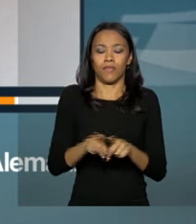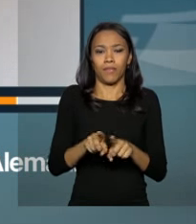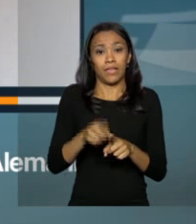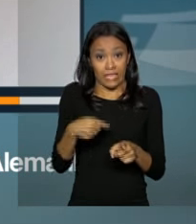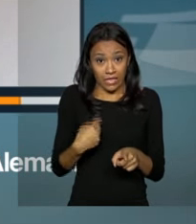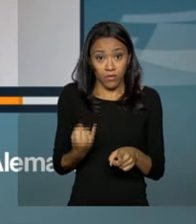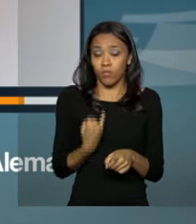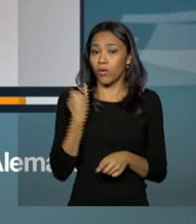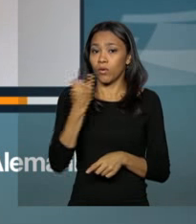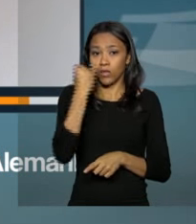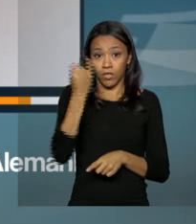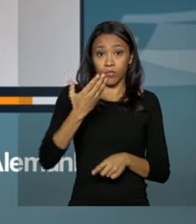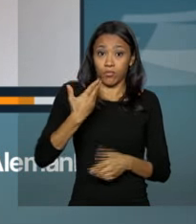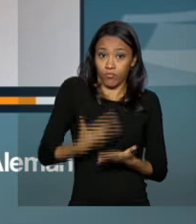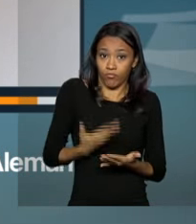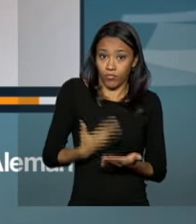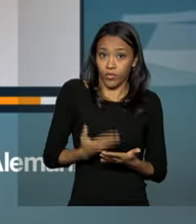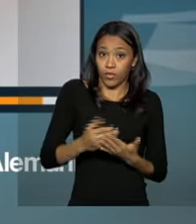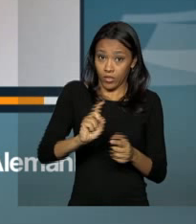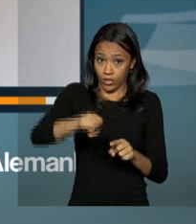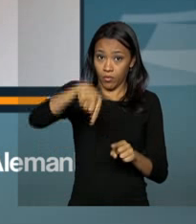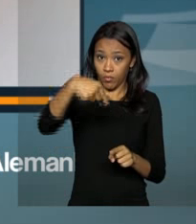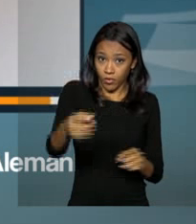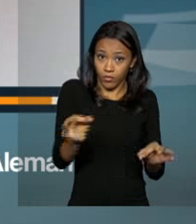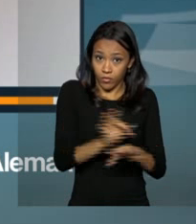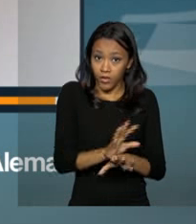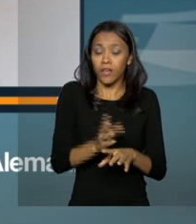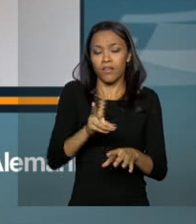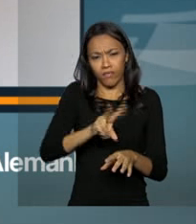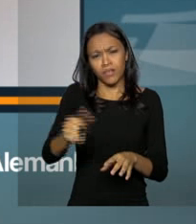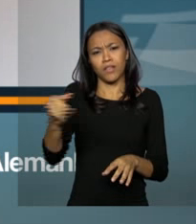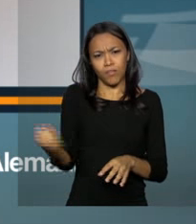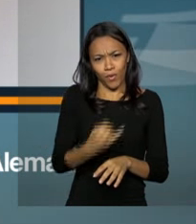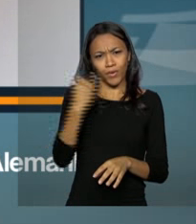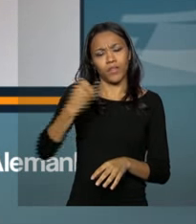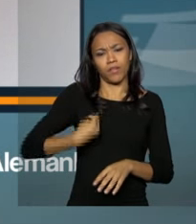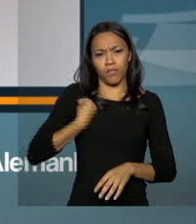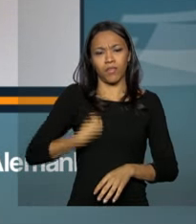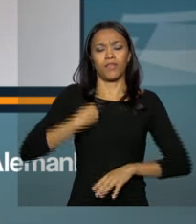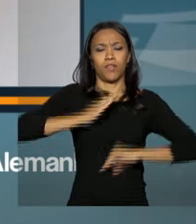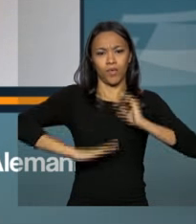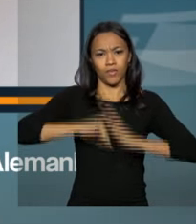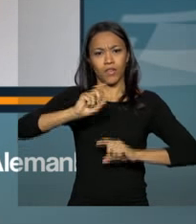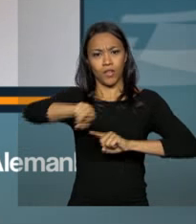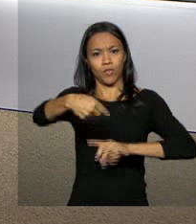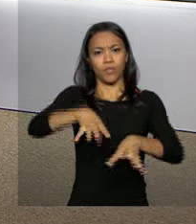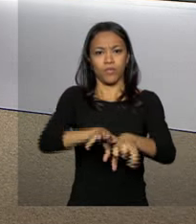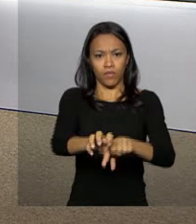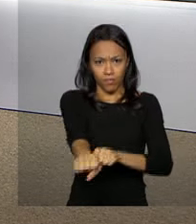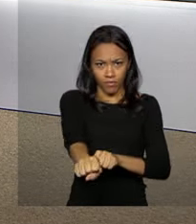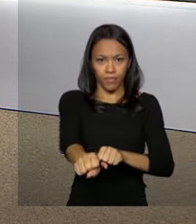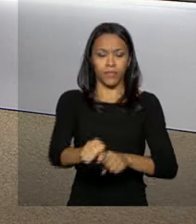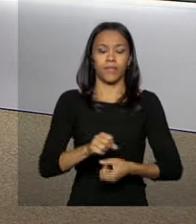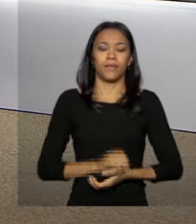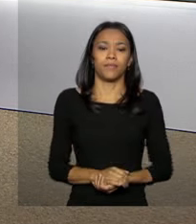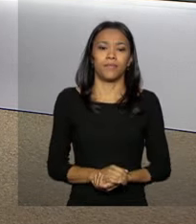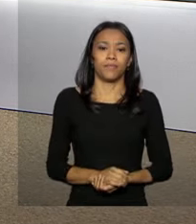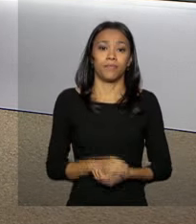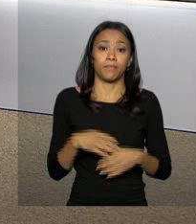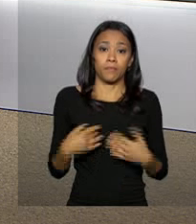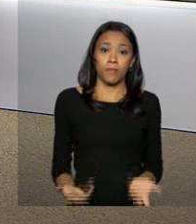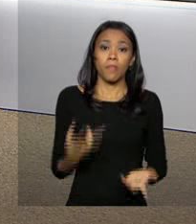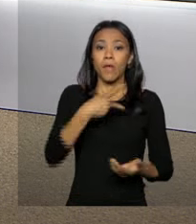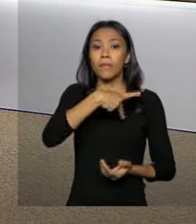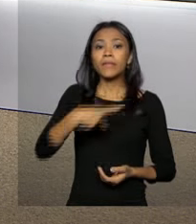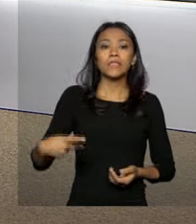importante na minha carreira depois do programa, e eu tenho certeza que vai ser bem importante também na minha carreira profissional depois de formado. A presidenta